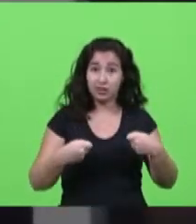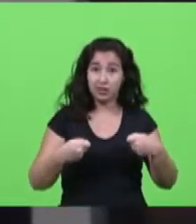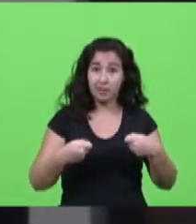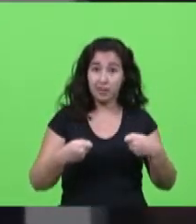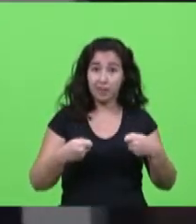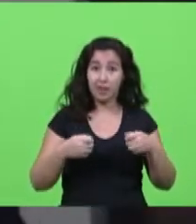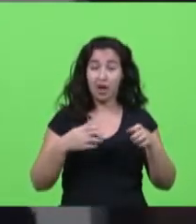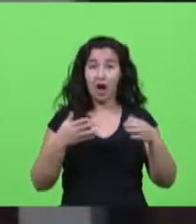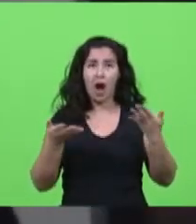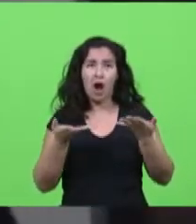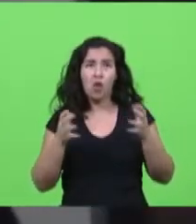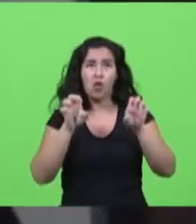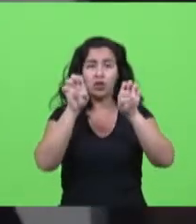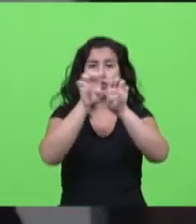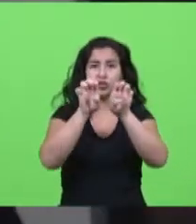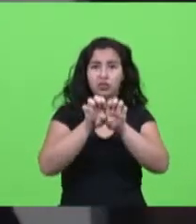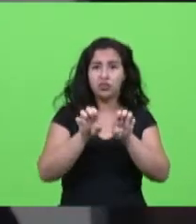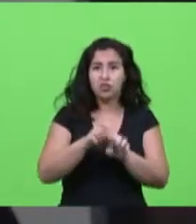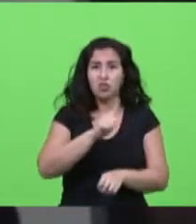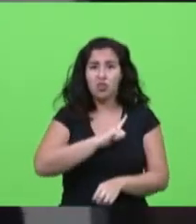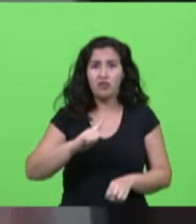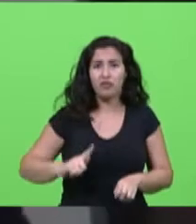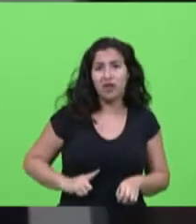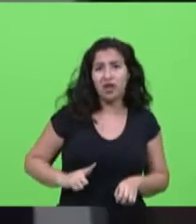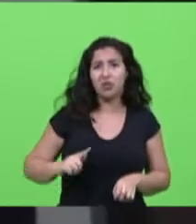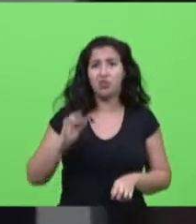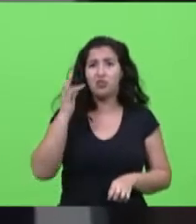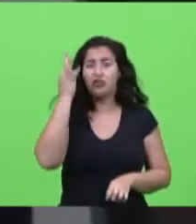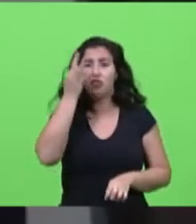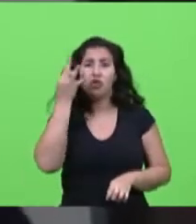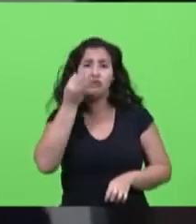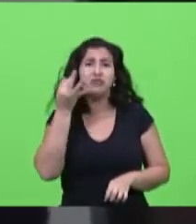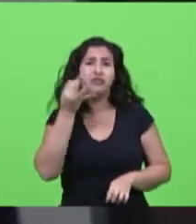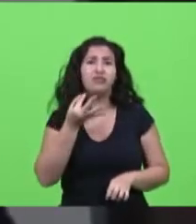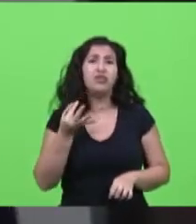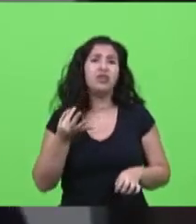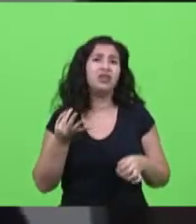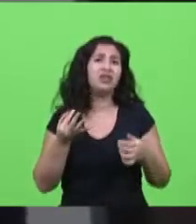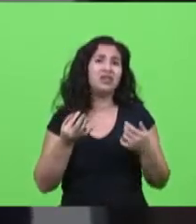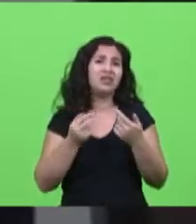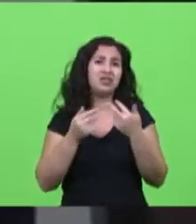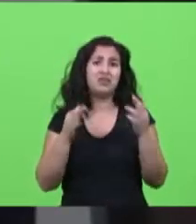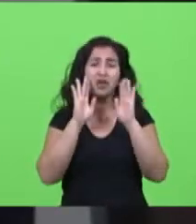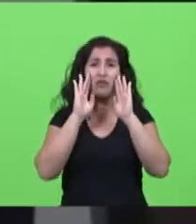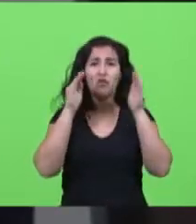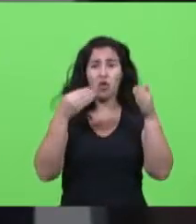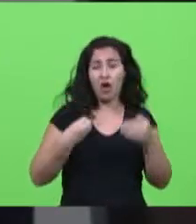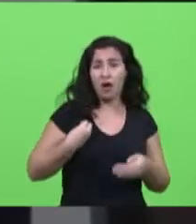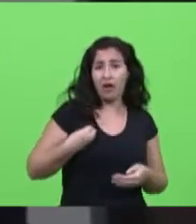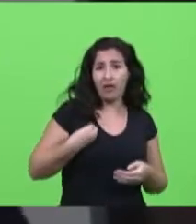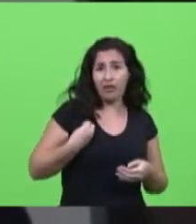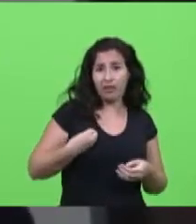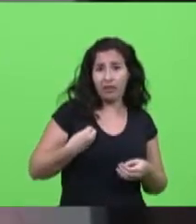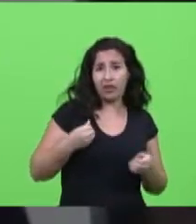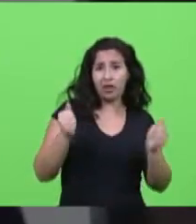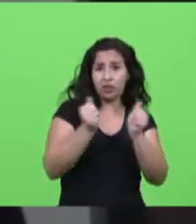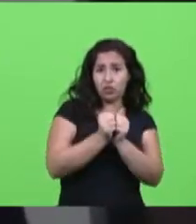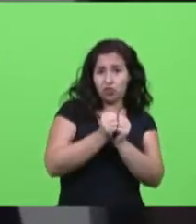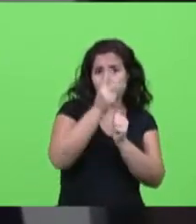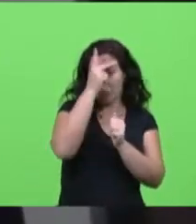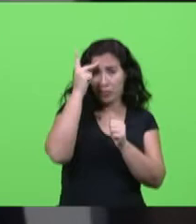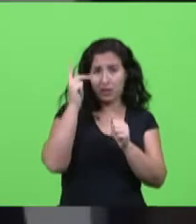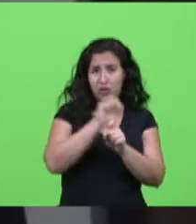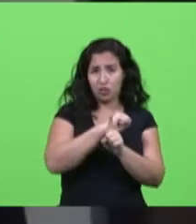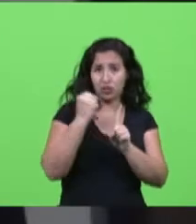A estruturação dos governos, a filosofia dos governos, o nosso modo de ver a vida, o nosso modo de nos relacionarmos com as pessoas vai mudar